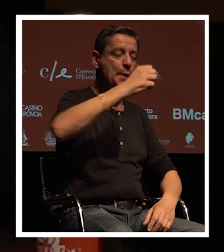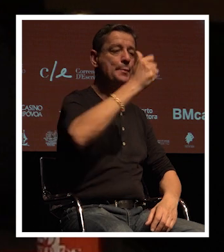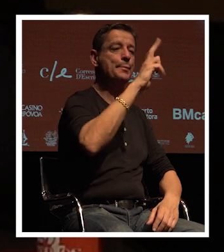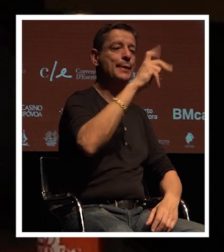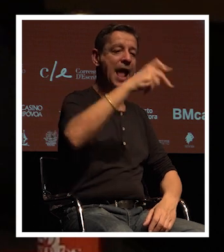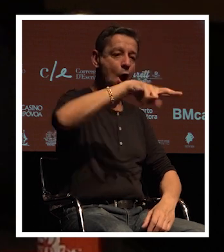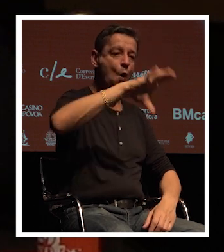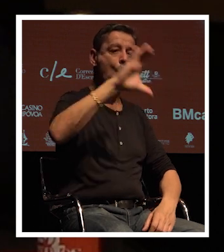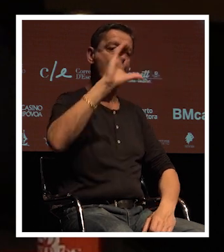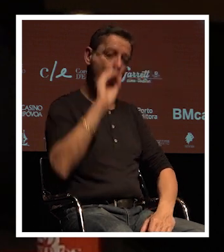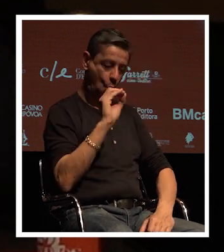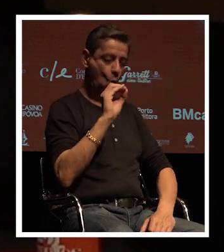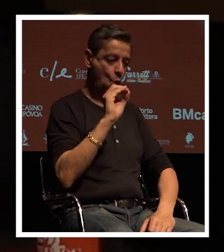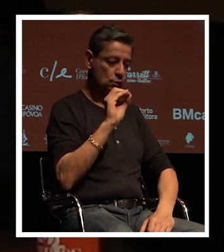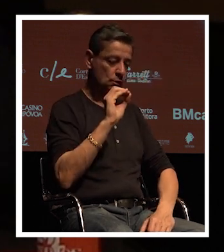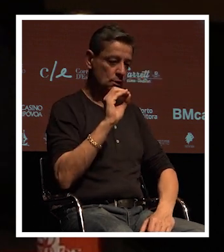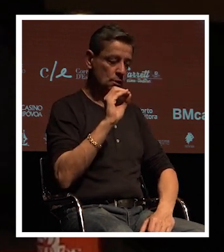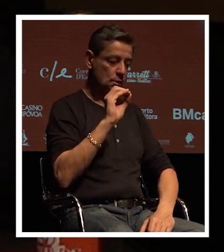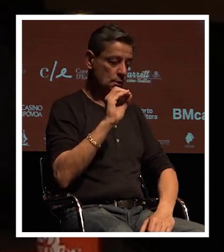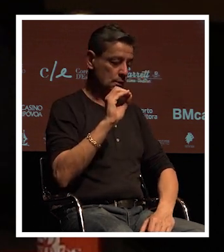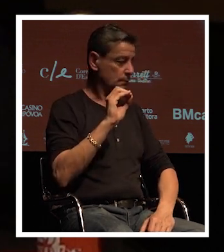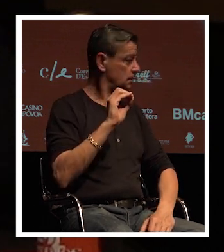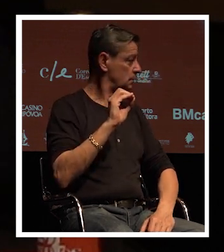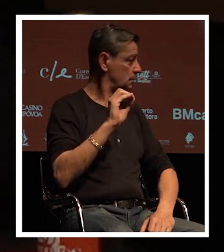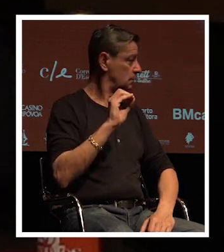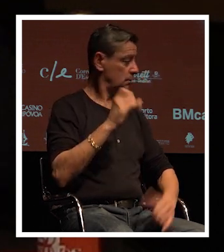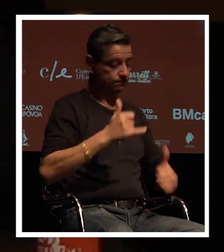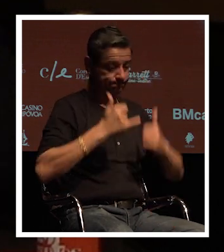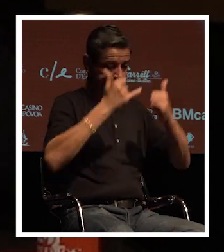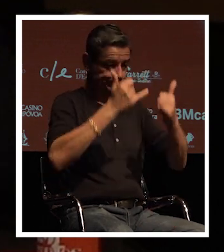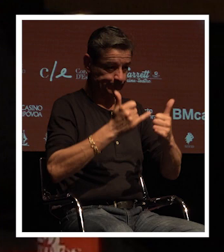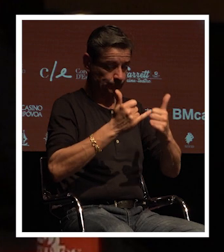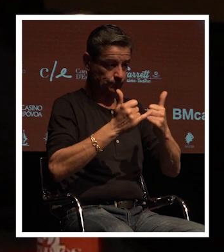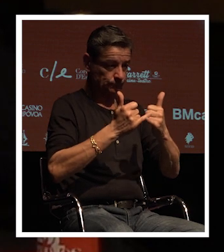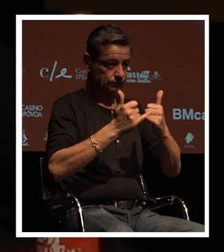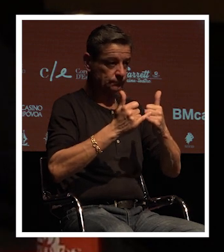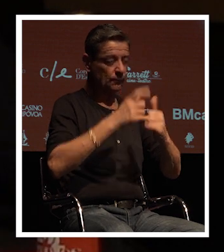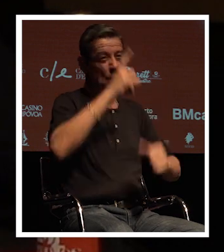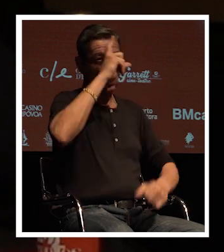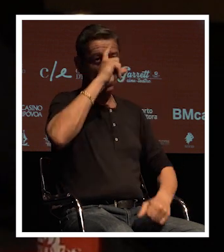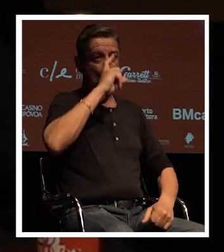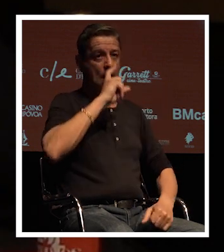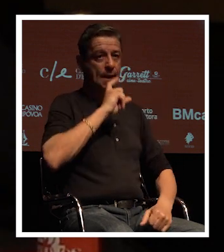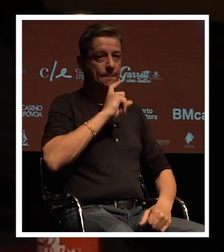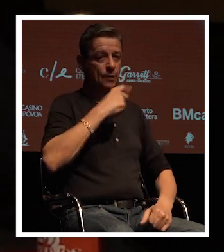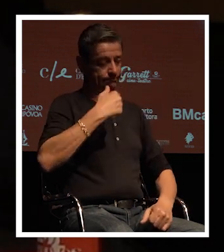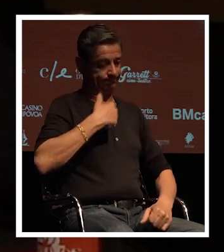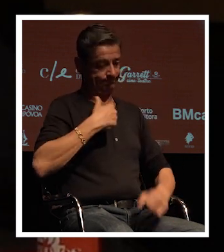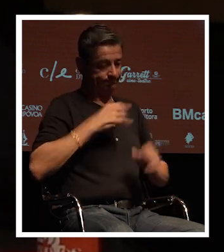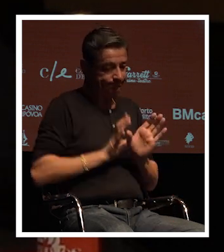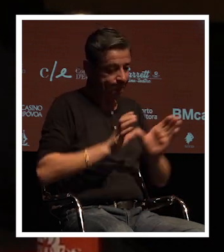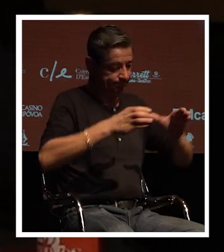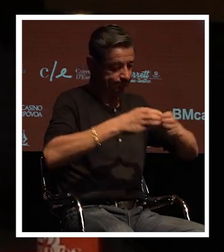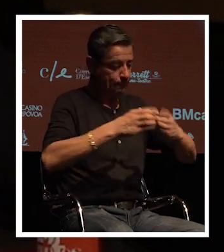porto eh e e e então e eu lembro-me que ainda antes de ter repertório